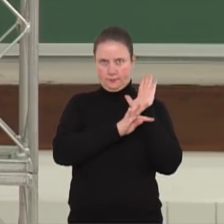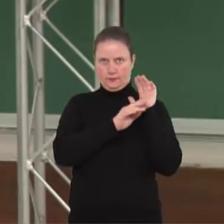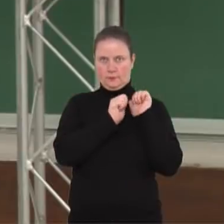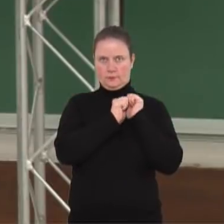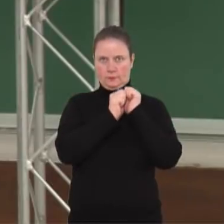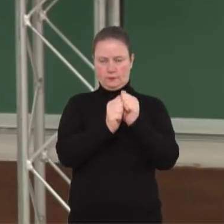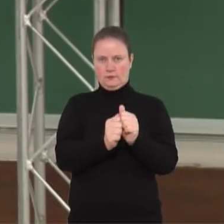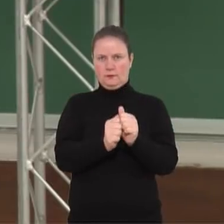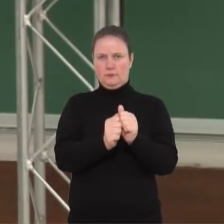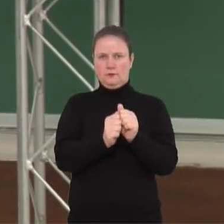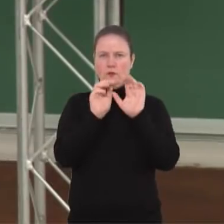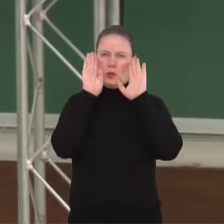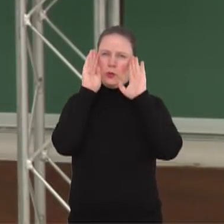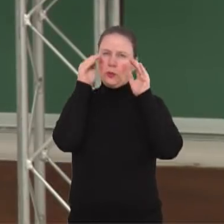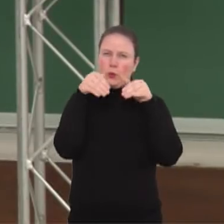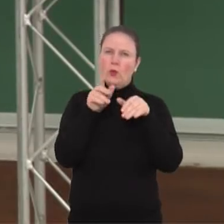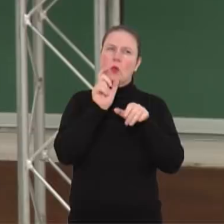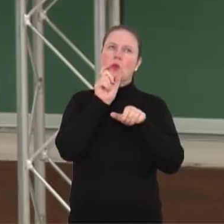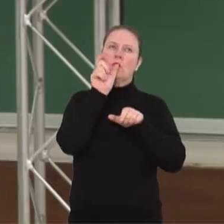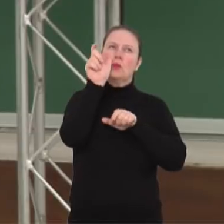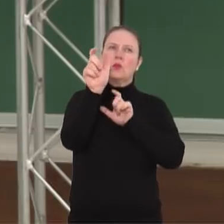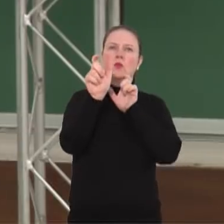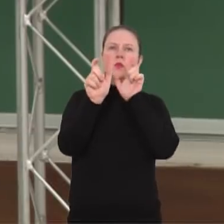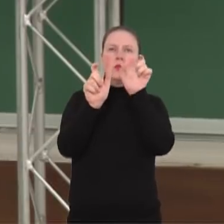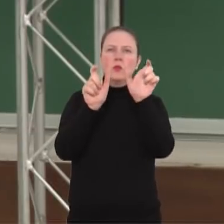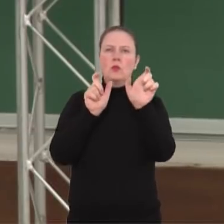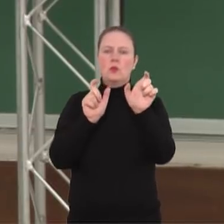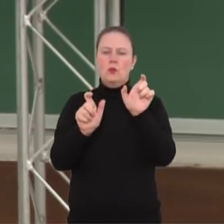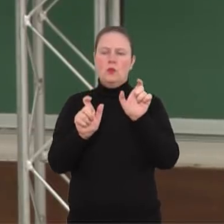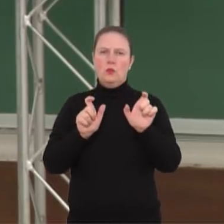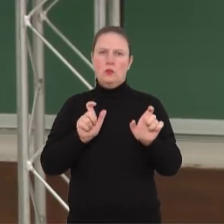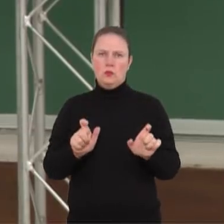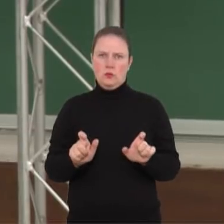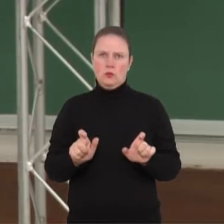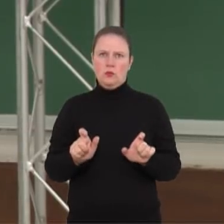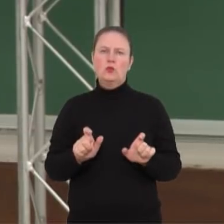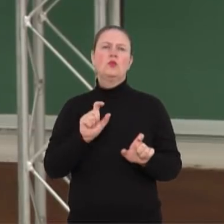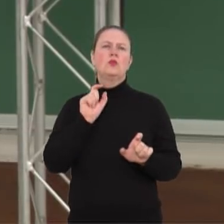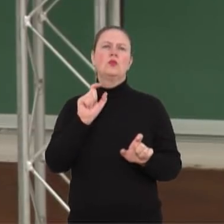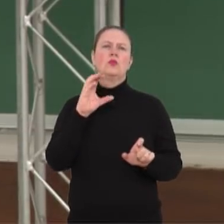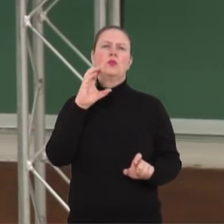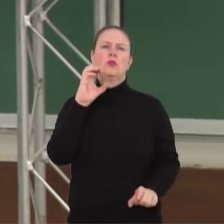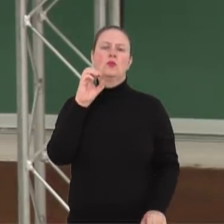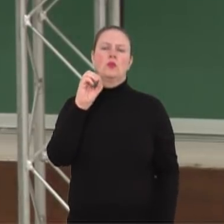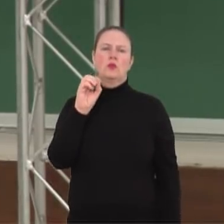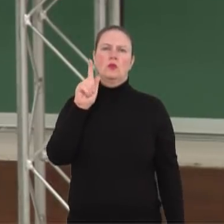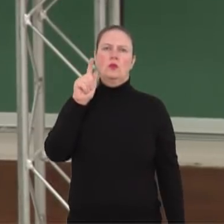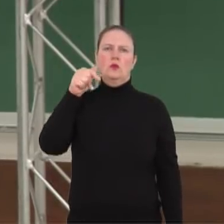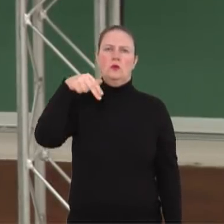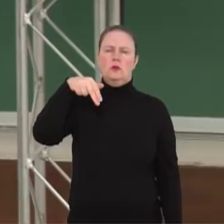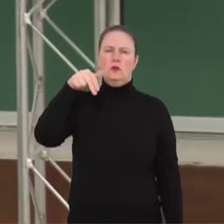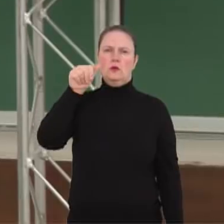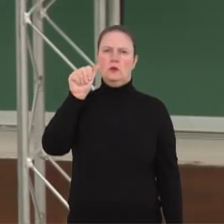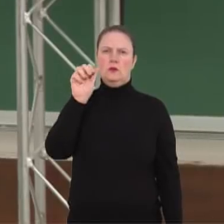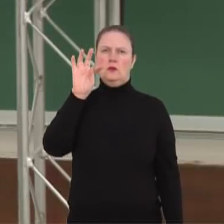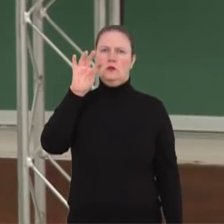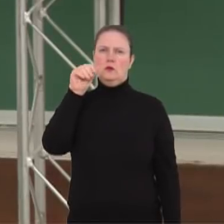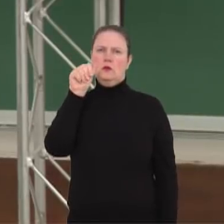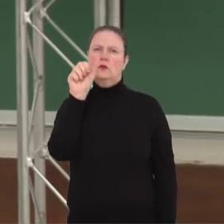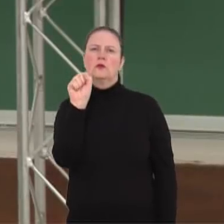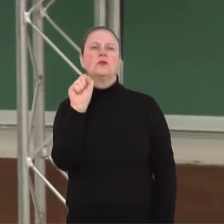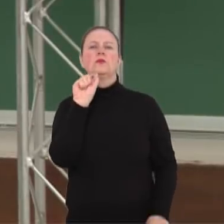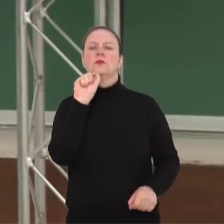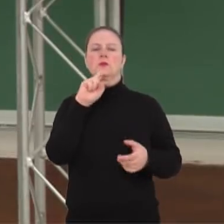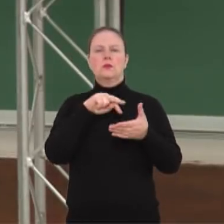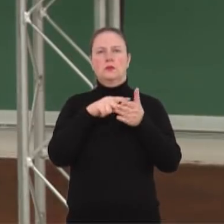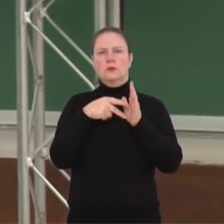Eu quero que vocês foquem nas palavrinhas cognatas. Lembra que a gente sempre conversa sobre elas? O que são essas palavrinhas cognatas?